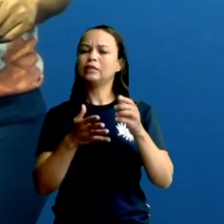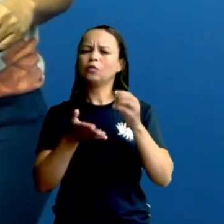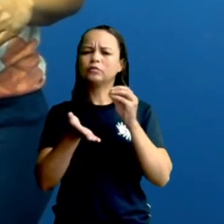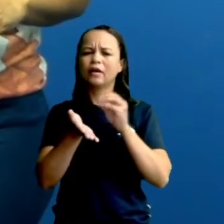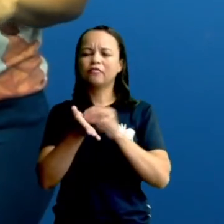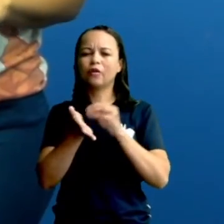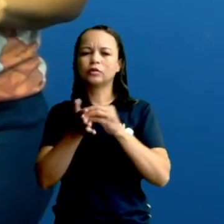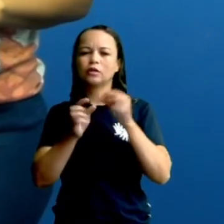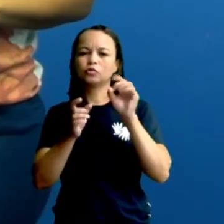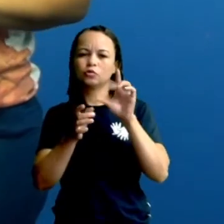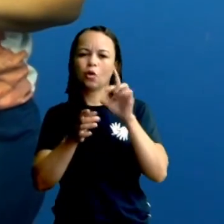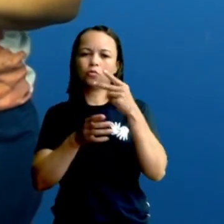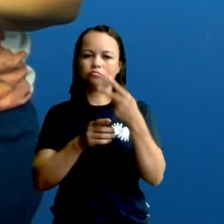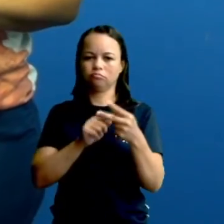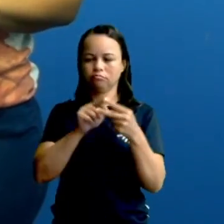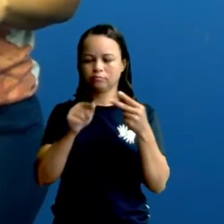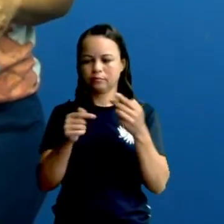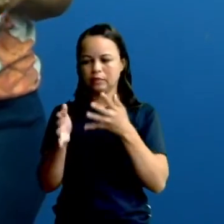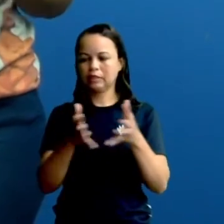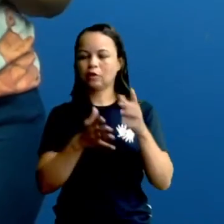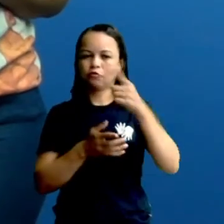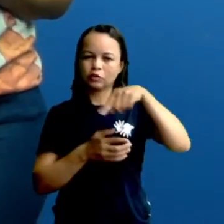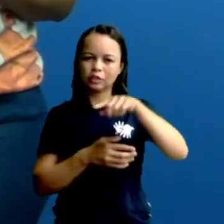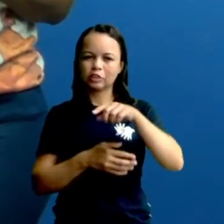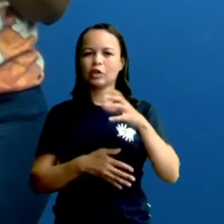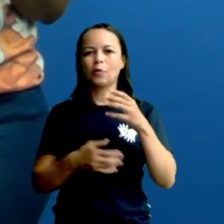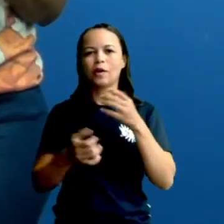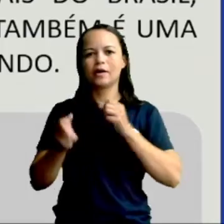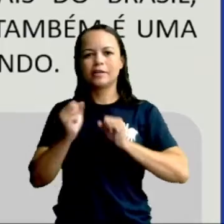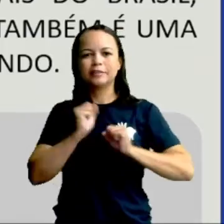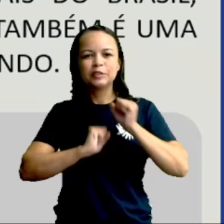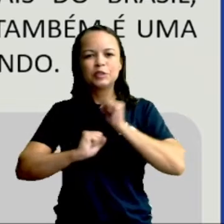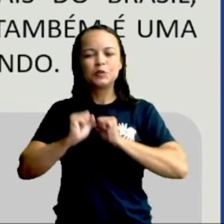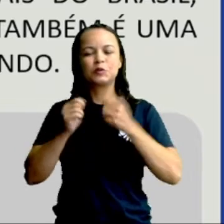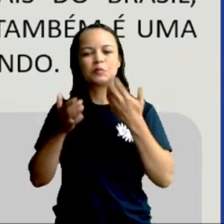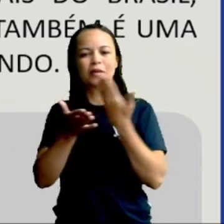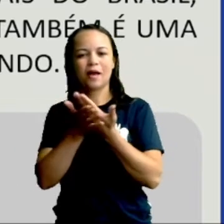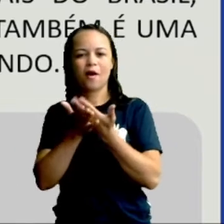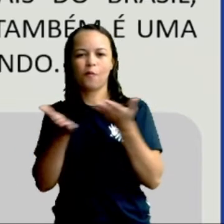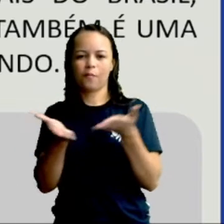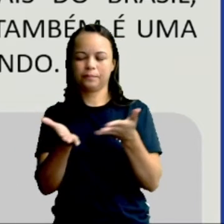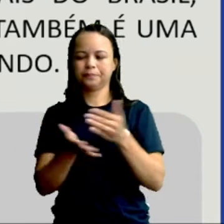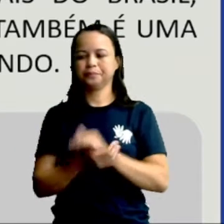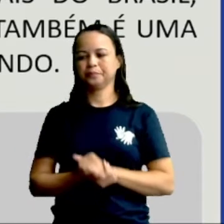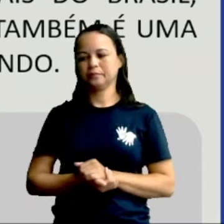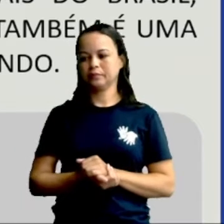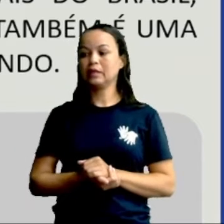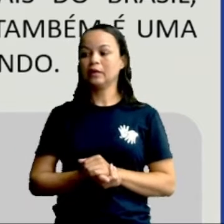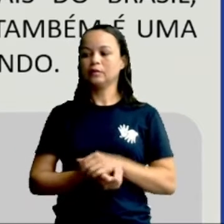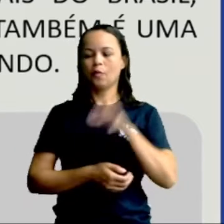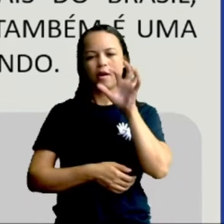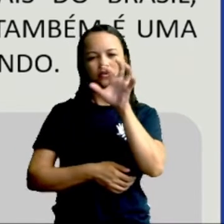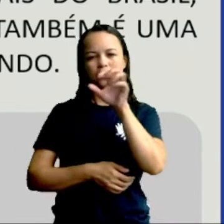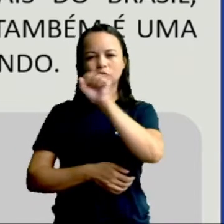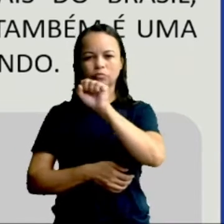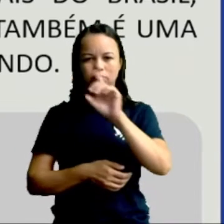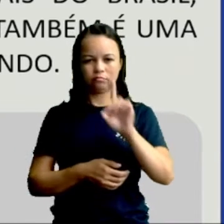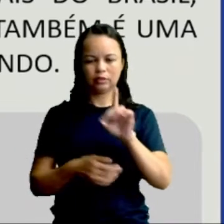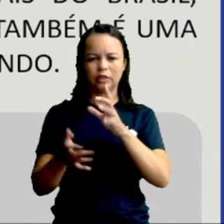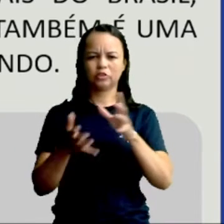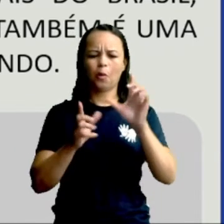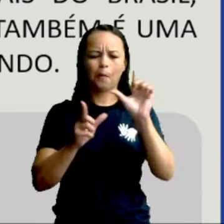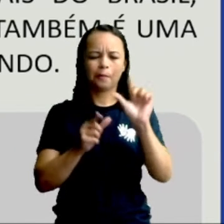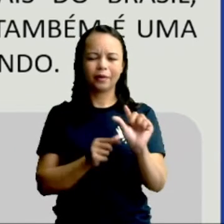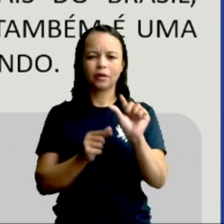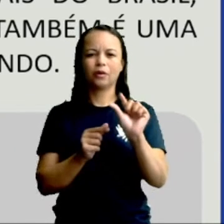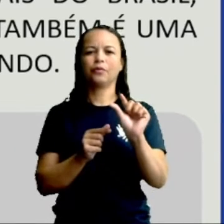mundo ansioso aí para a nossa aula de hoje. Então, vamos lá falar um pouquinho sobre a região Sudeste. A região Sudeste é uma das